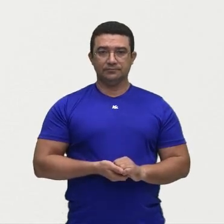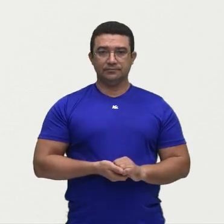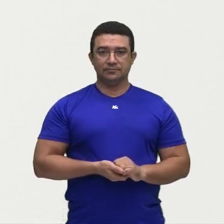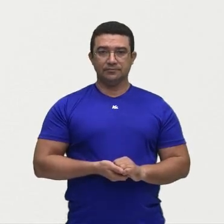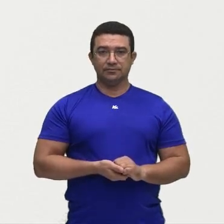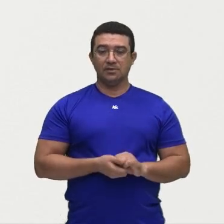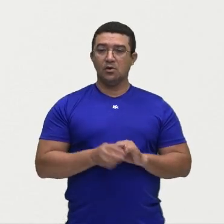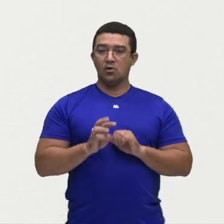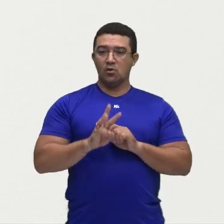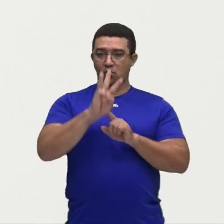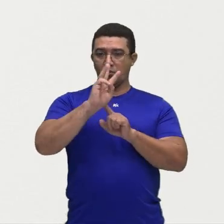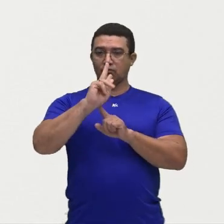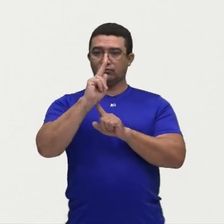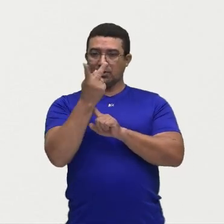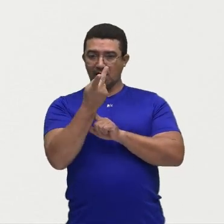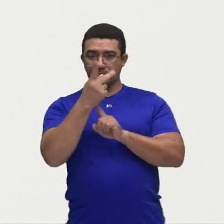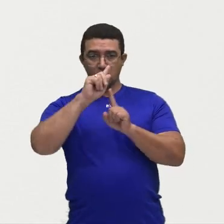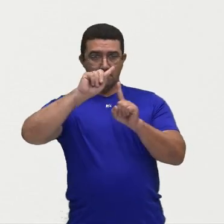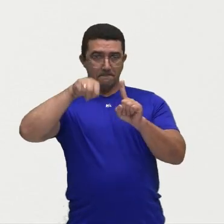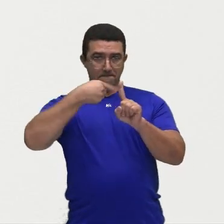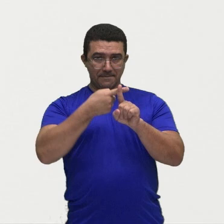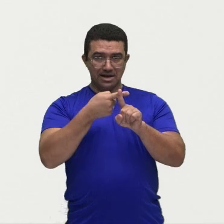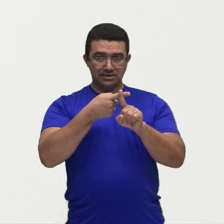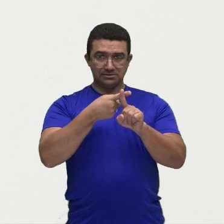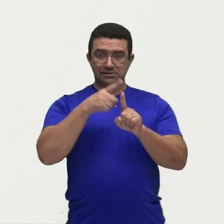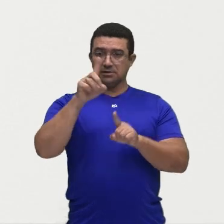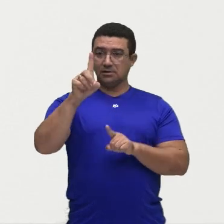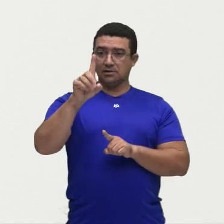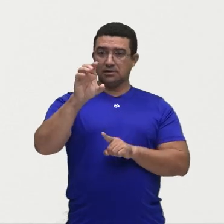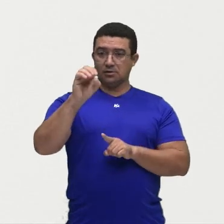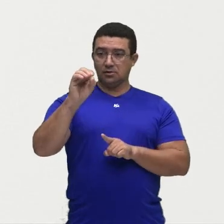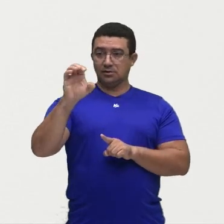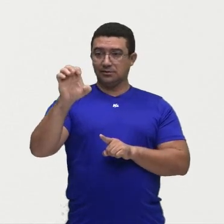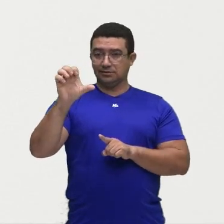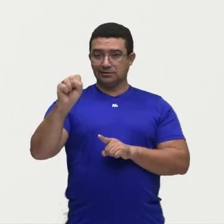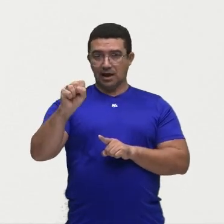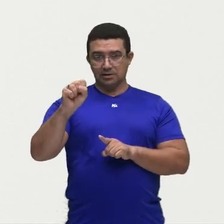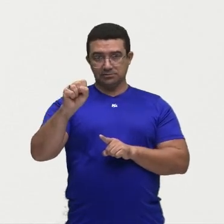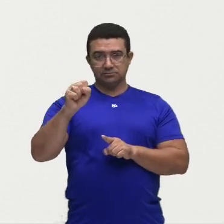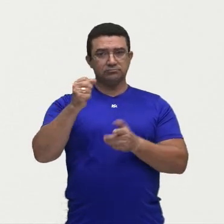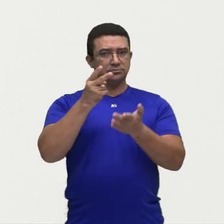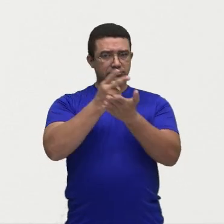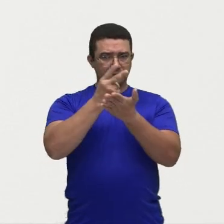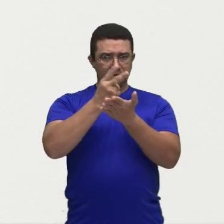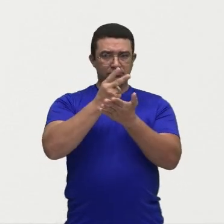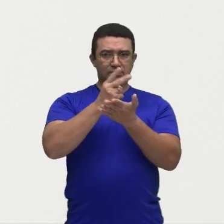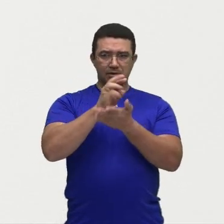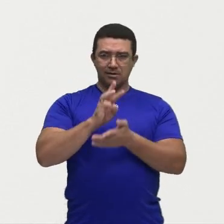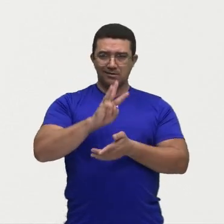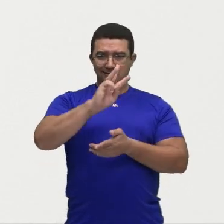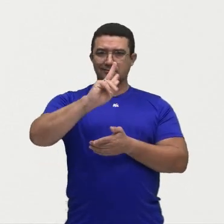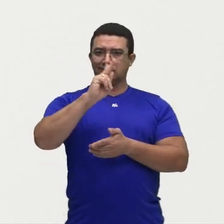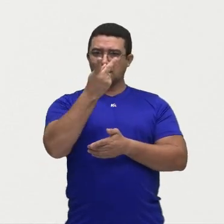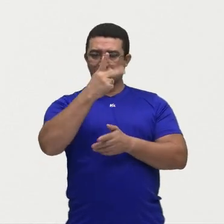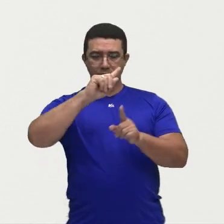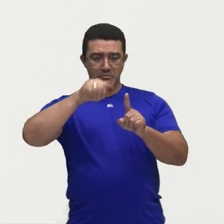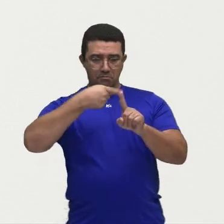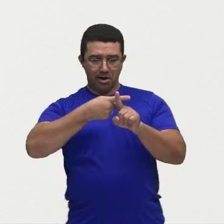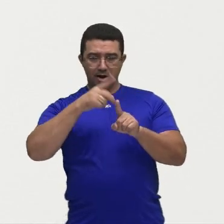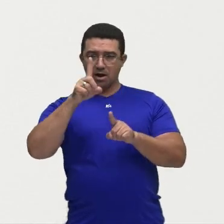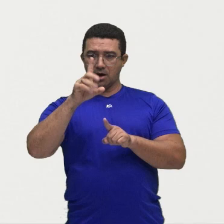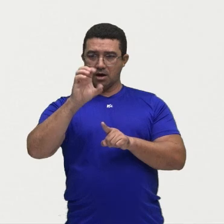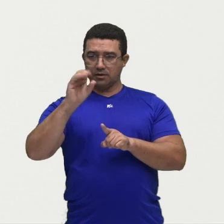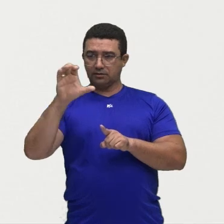Qual é a mesma palavra que aparece para todos? Olha aqui, das, o meu